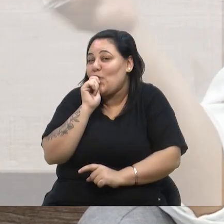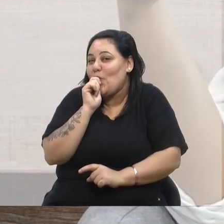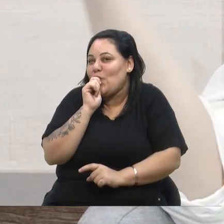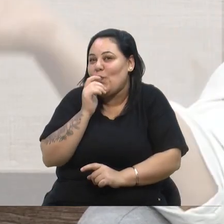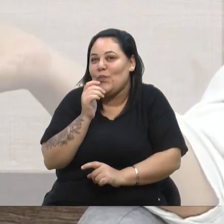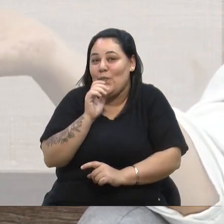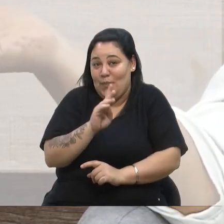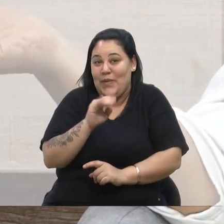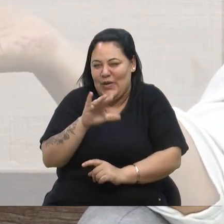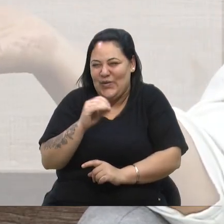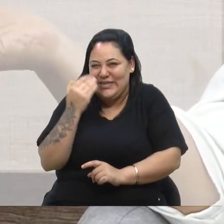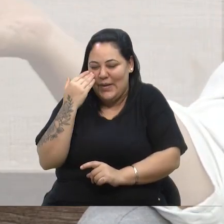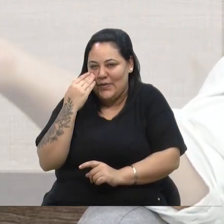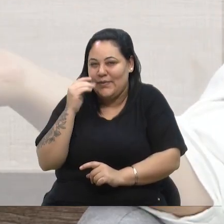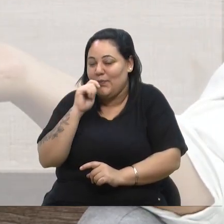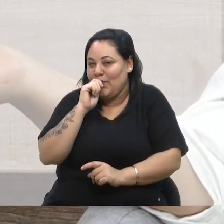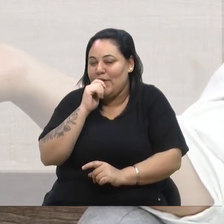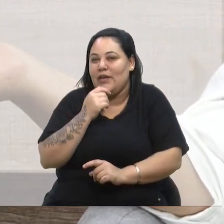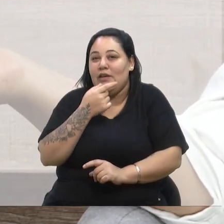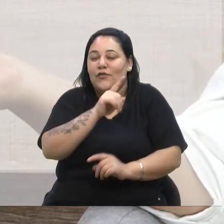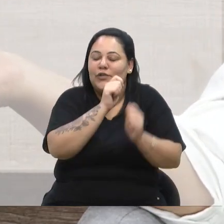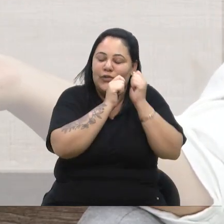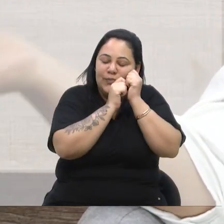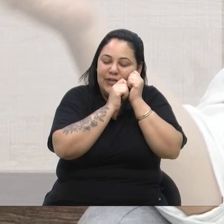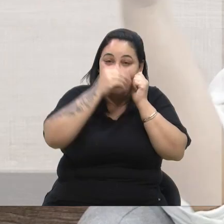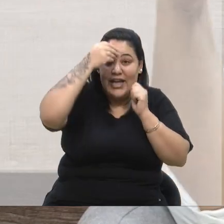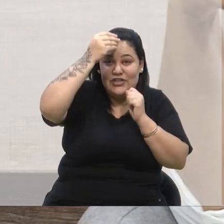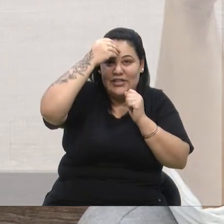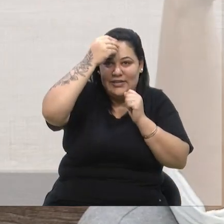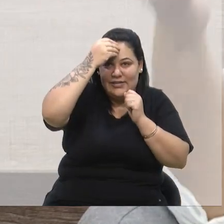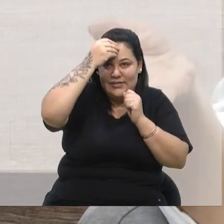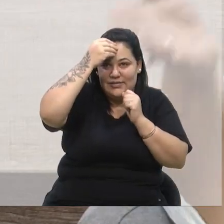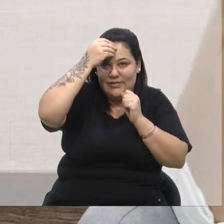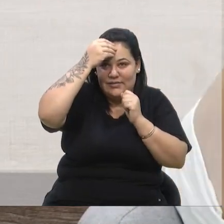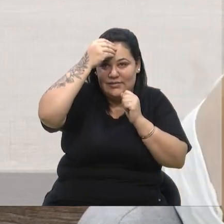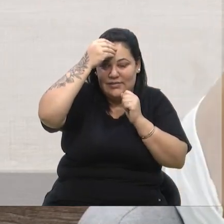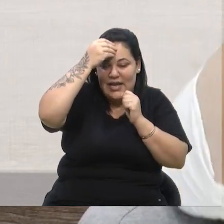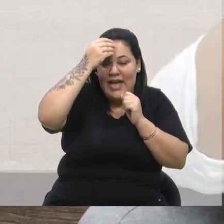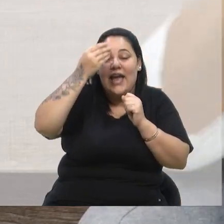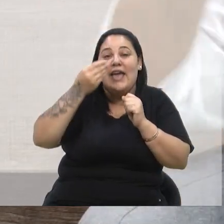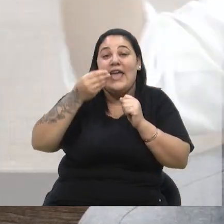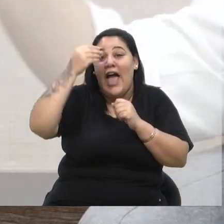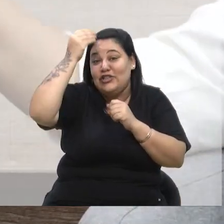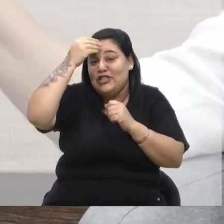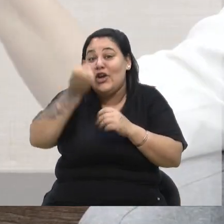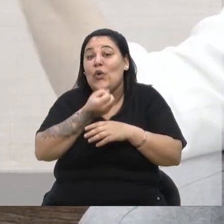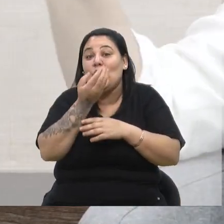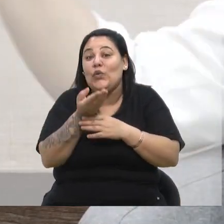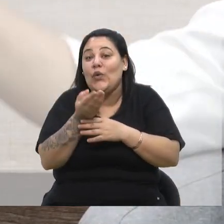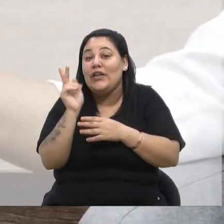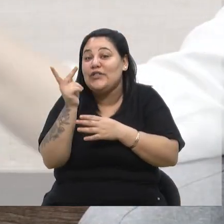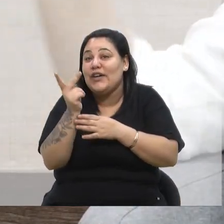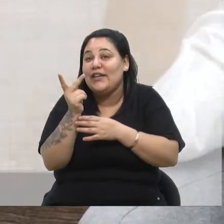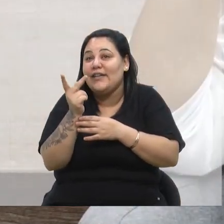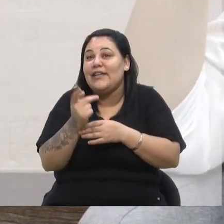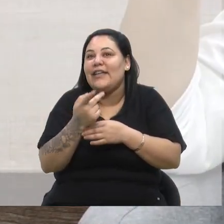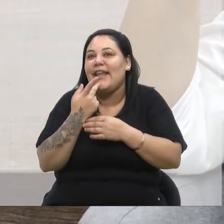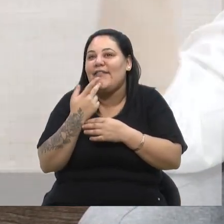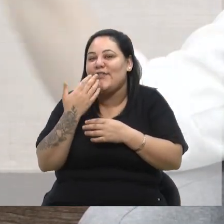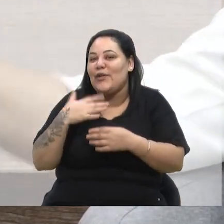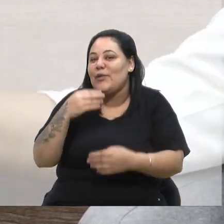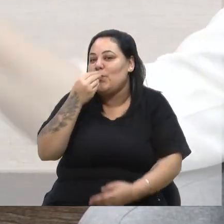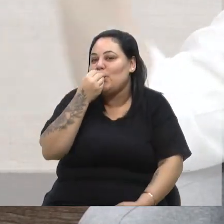casa de uma Dinda, né? Da Dinda dela, e a Dinda contou a história e ela disse que não precisava do